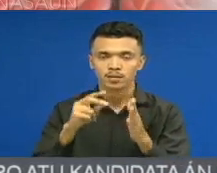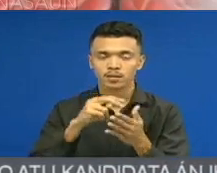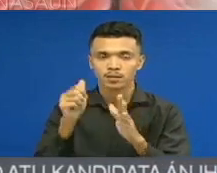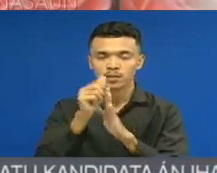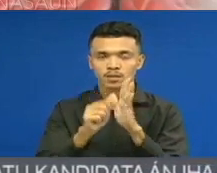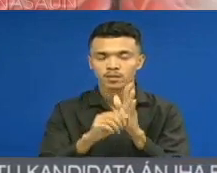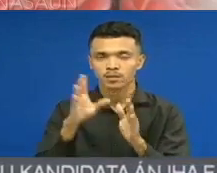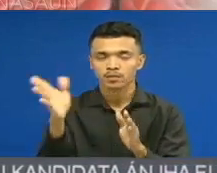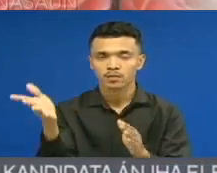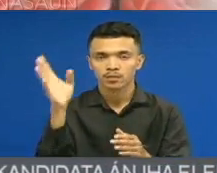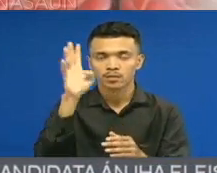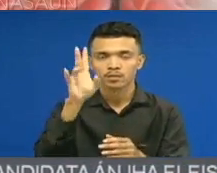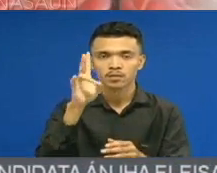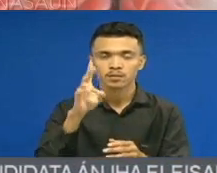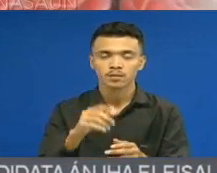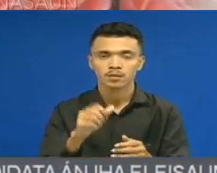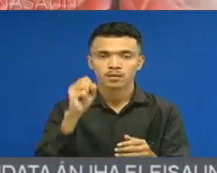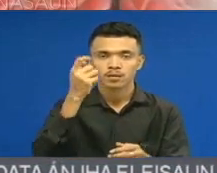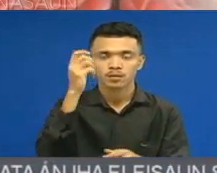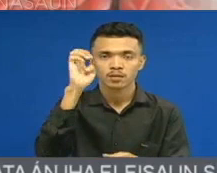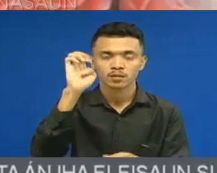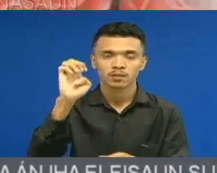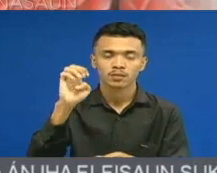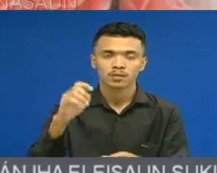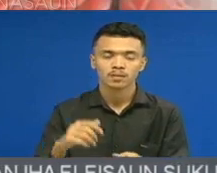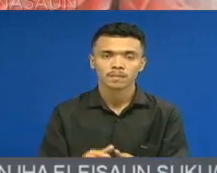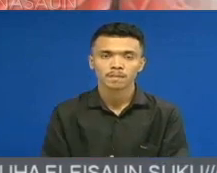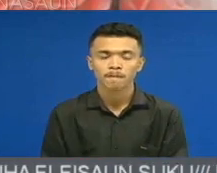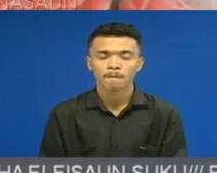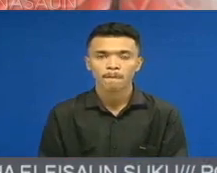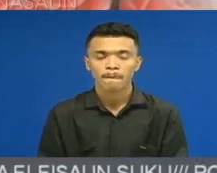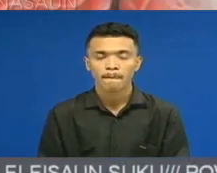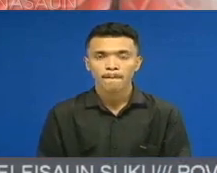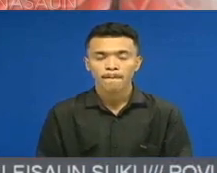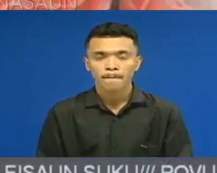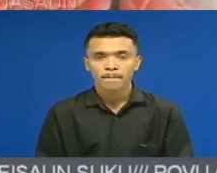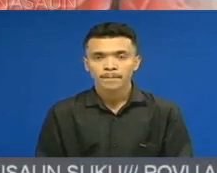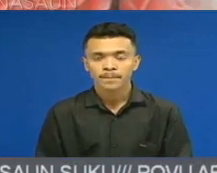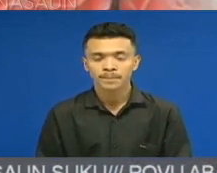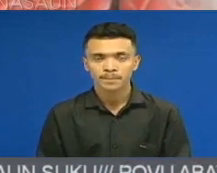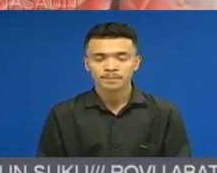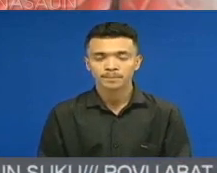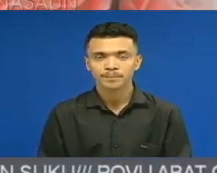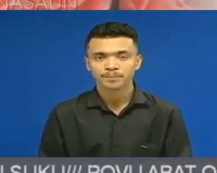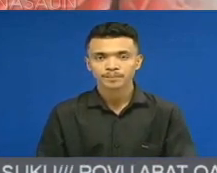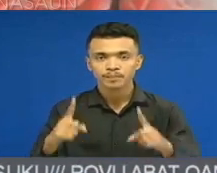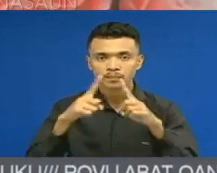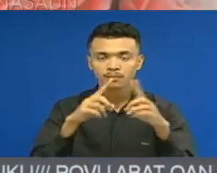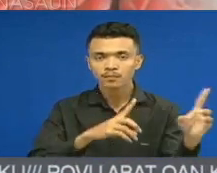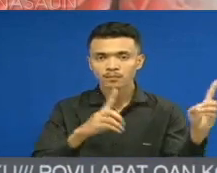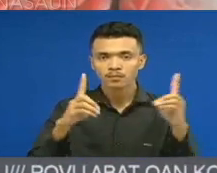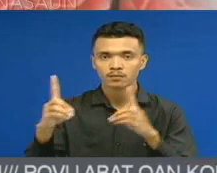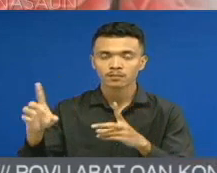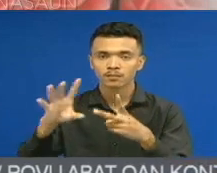68 stae sei providencia actus technicus toma para a realização e